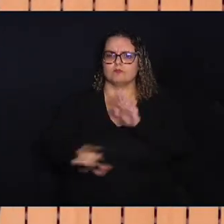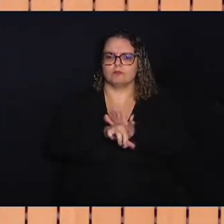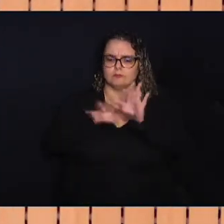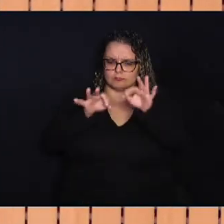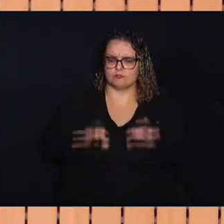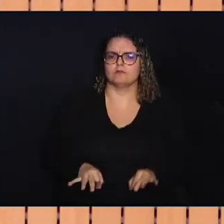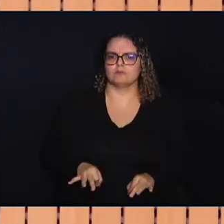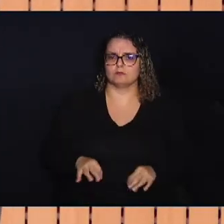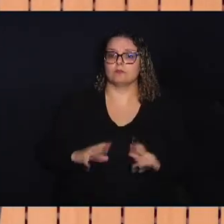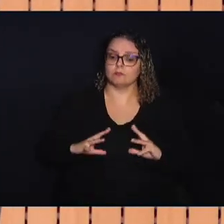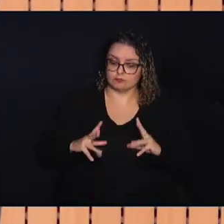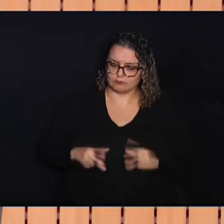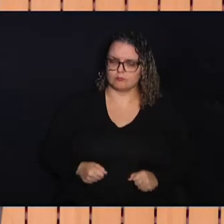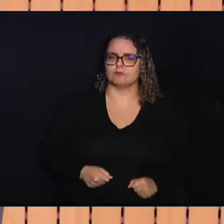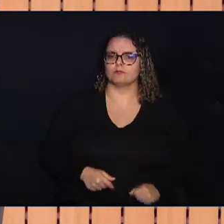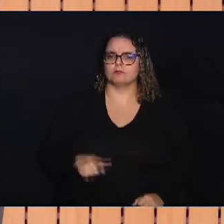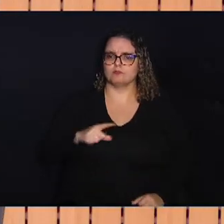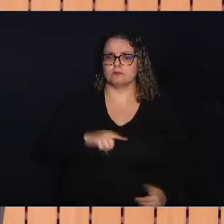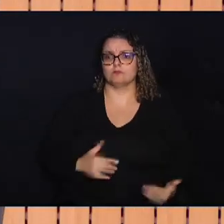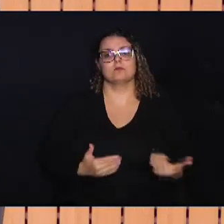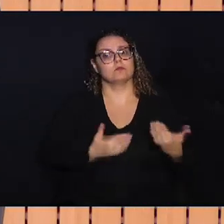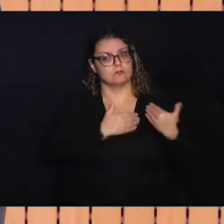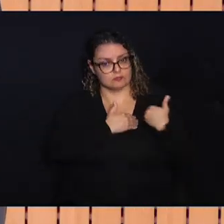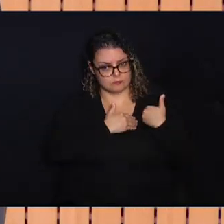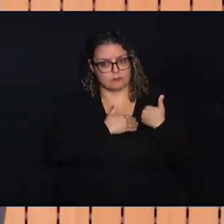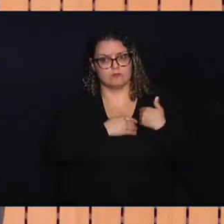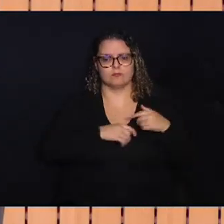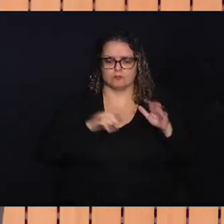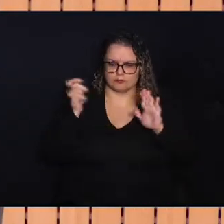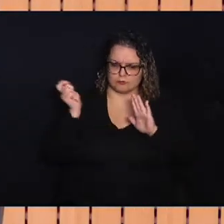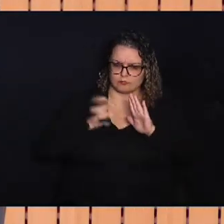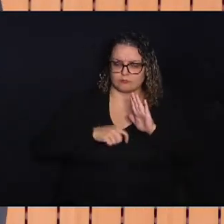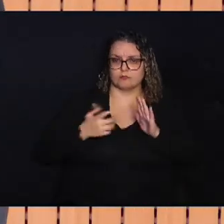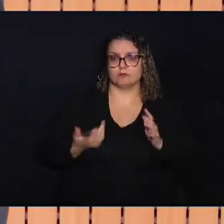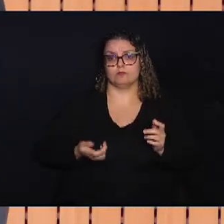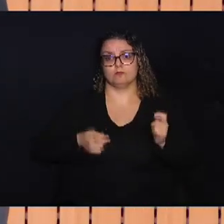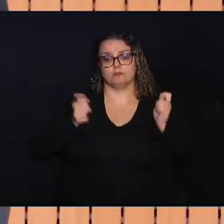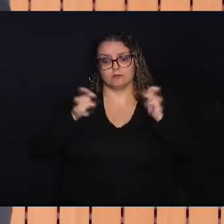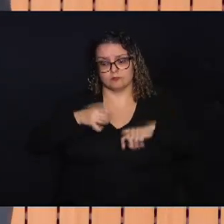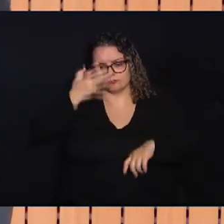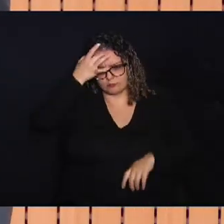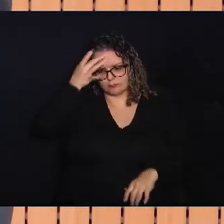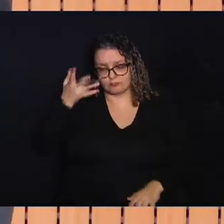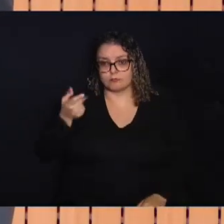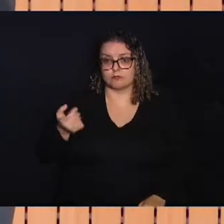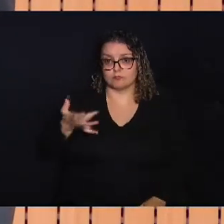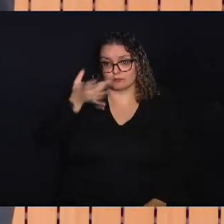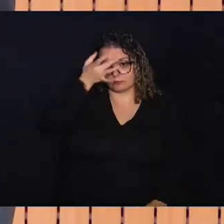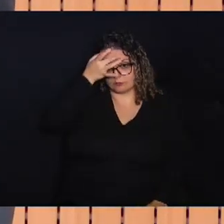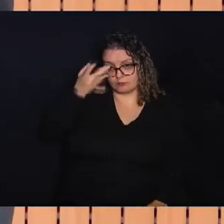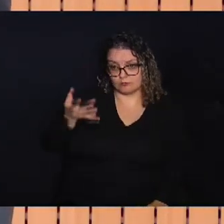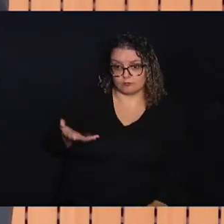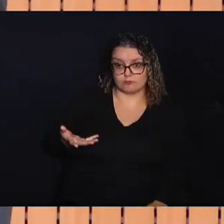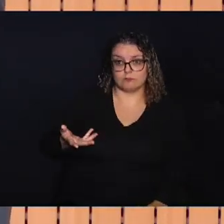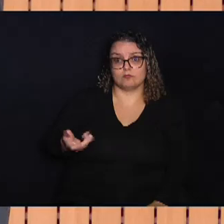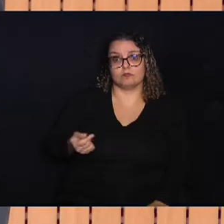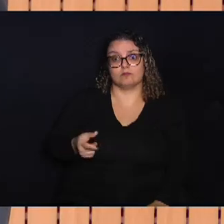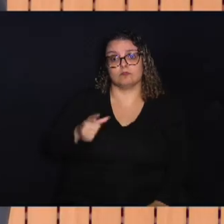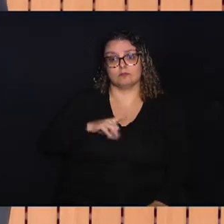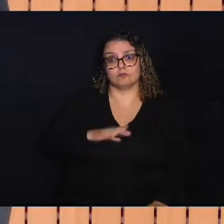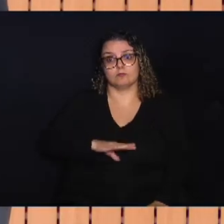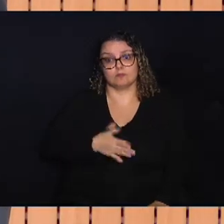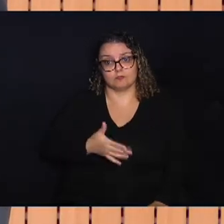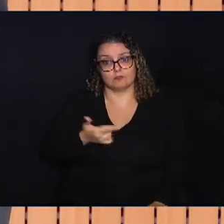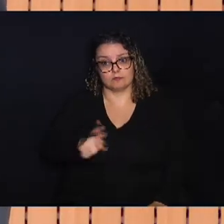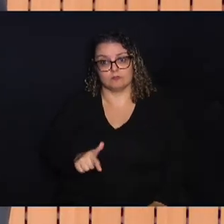ter honestidade, tem que ter responsabilidade, capacidade, competência, virtude e, mais uma vez, tem que ter coragem. E